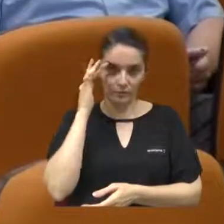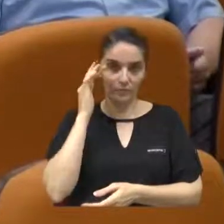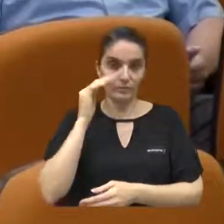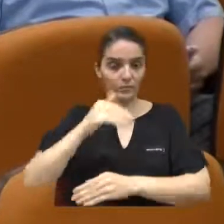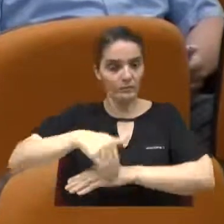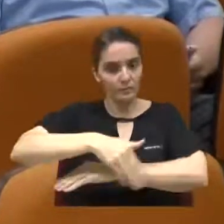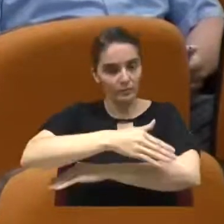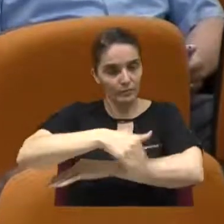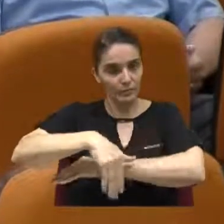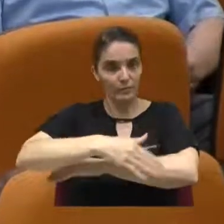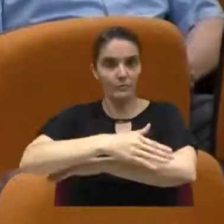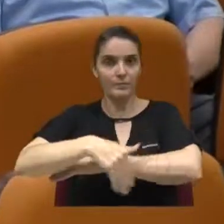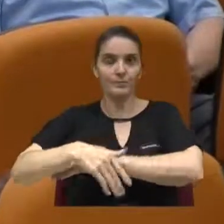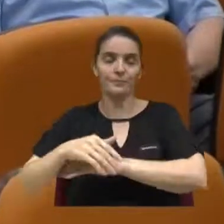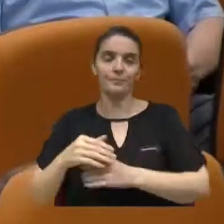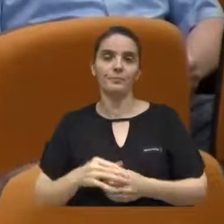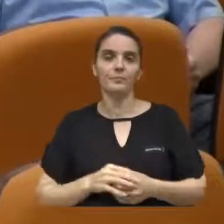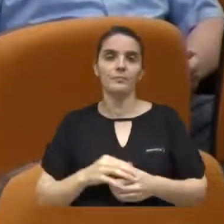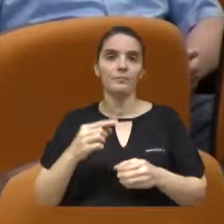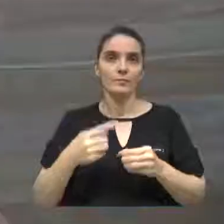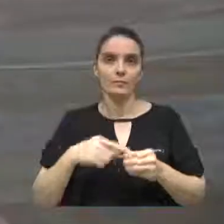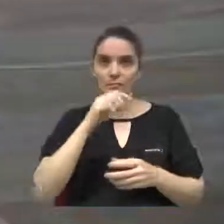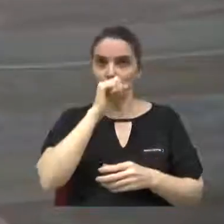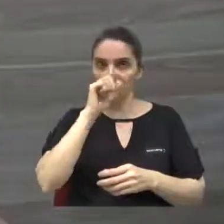ruas da nossa cidade.